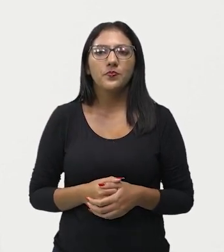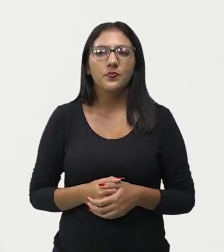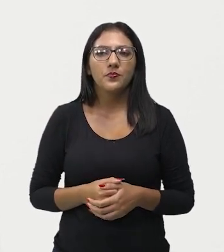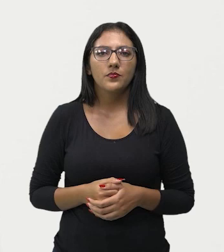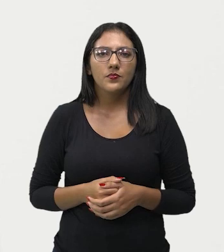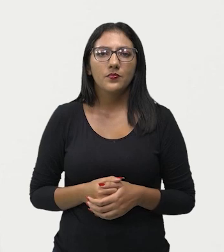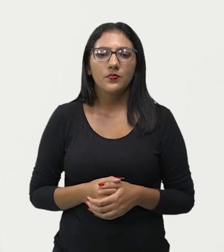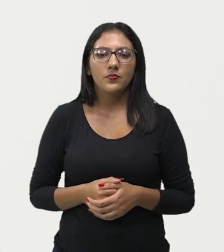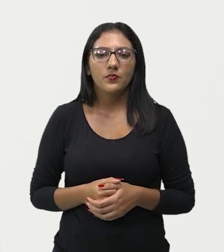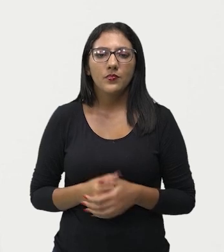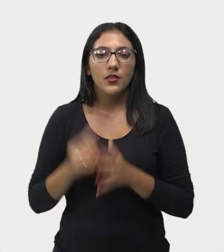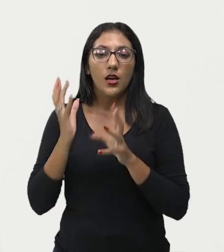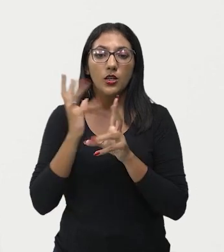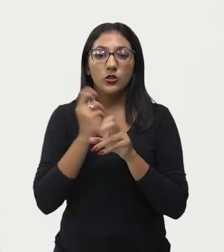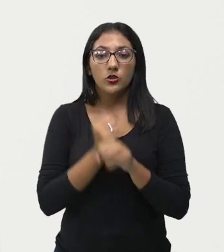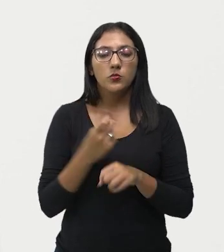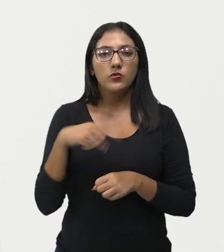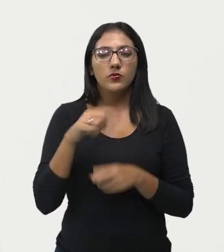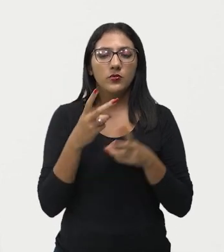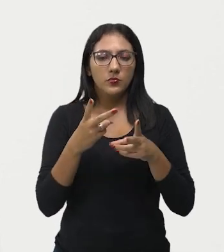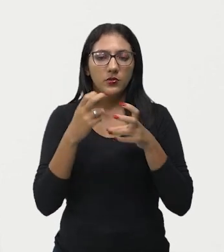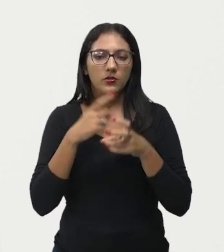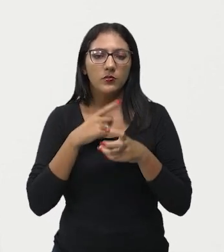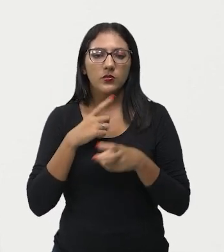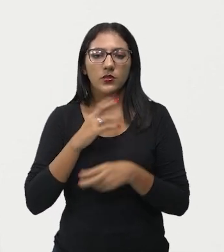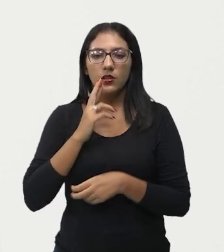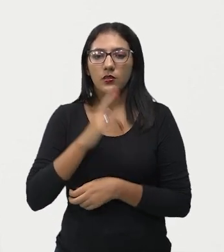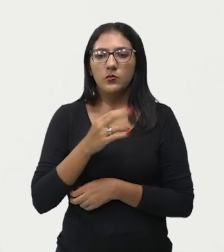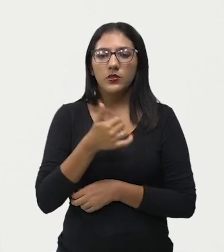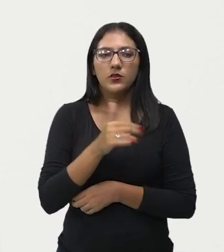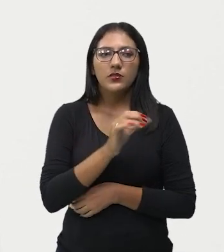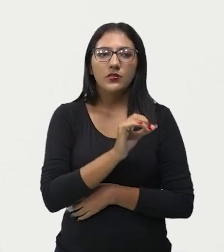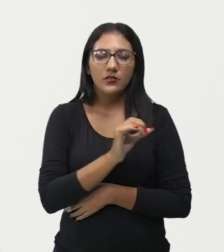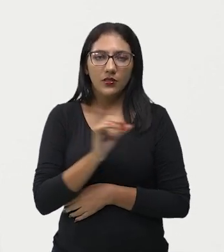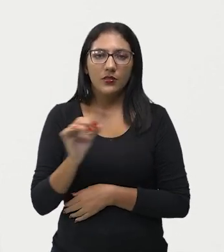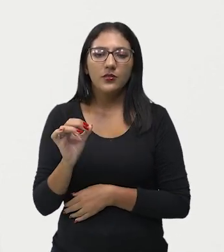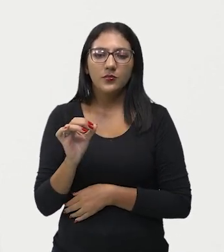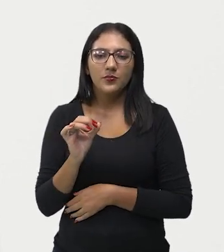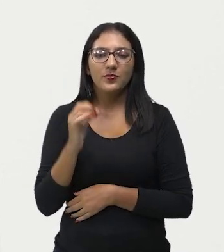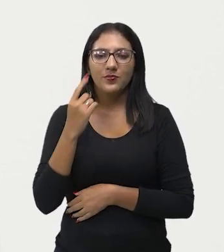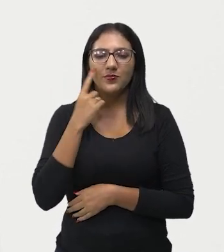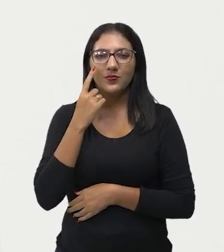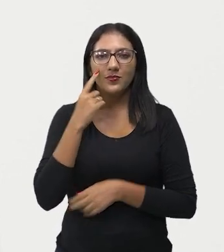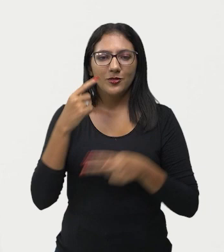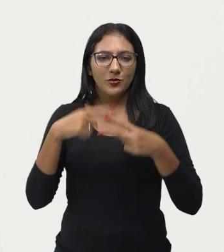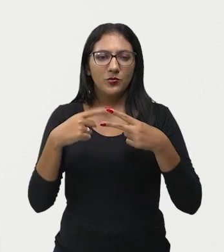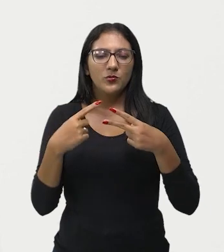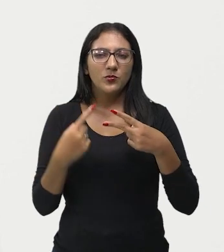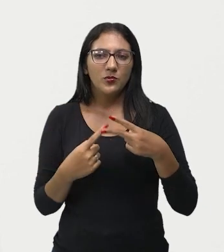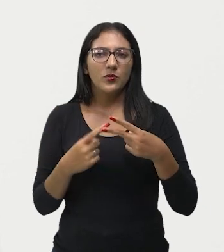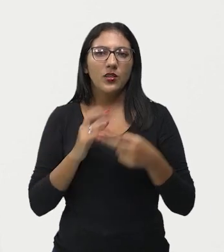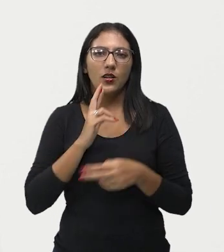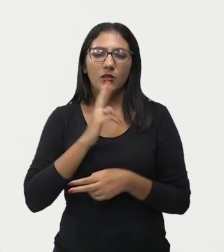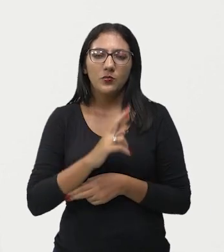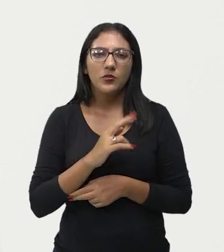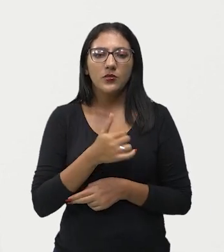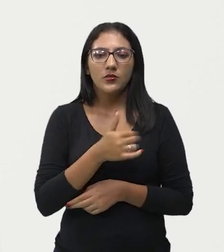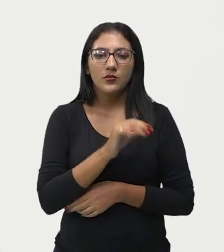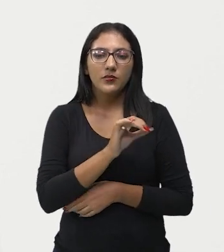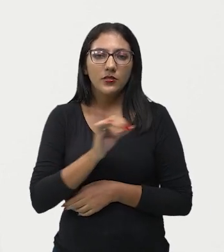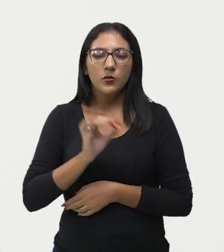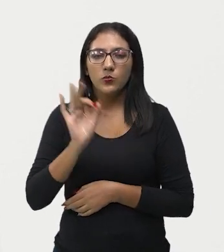E a soma, perceba, 27 mais 73, é aqui que o professor está falando, 27 mais 73 é igual